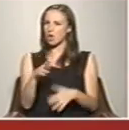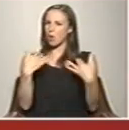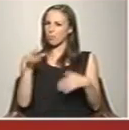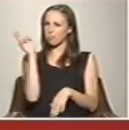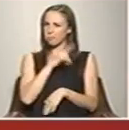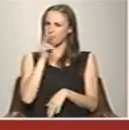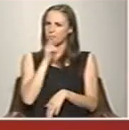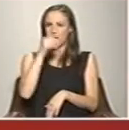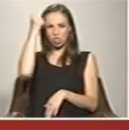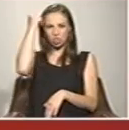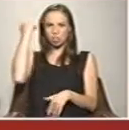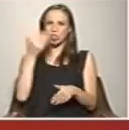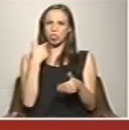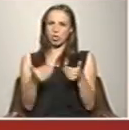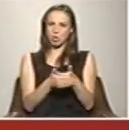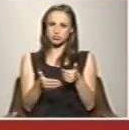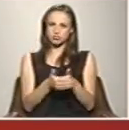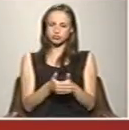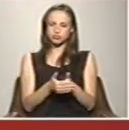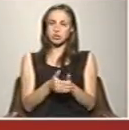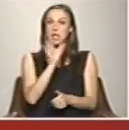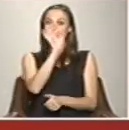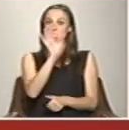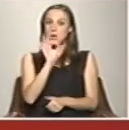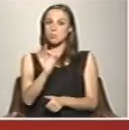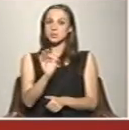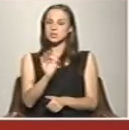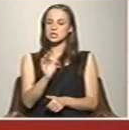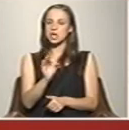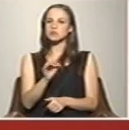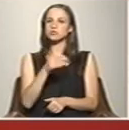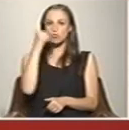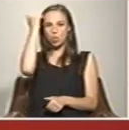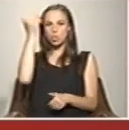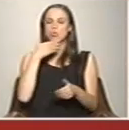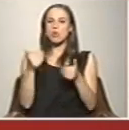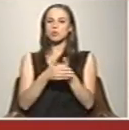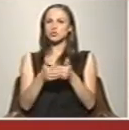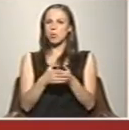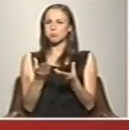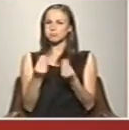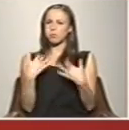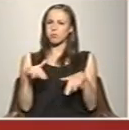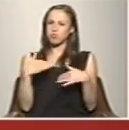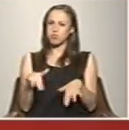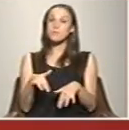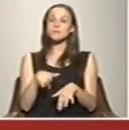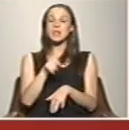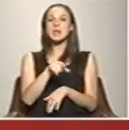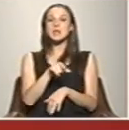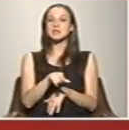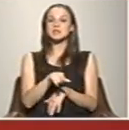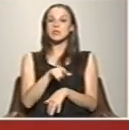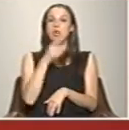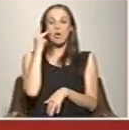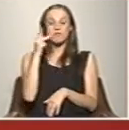idosos, e começa a ser grande a percentagem dos muito idosos. E a longevidade aumenta a probabilidade